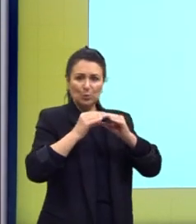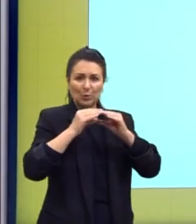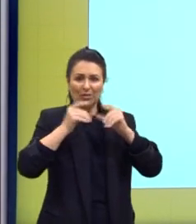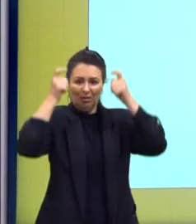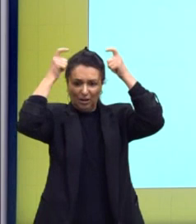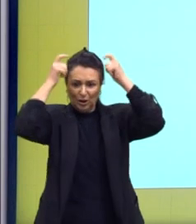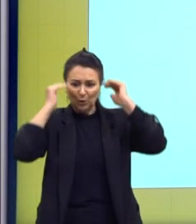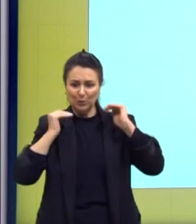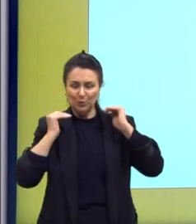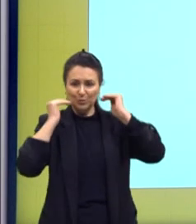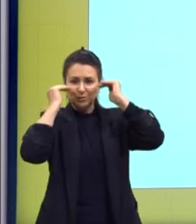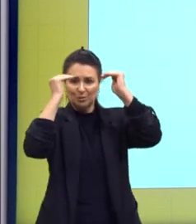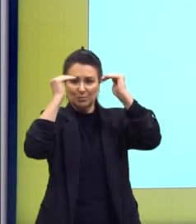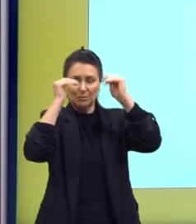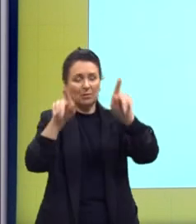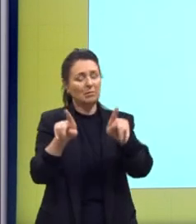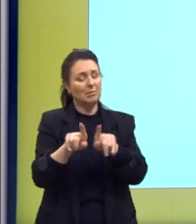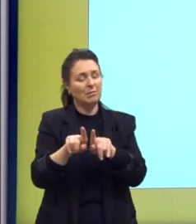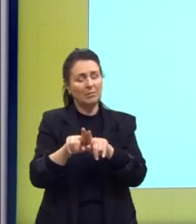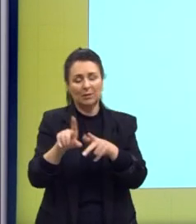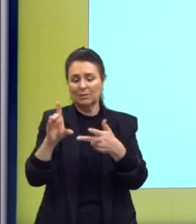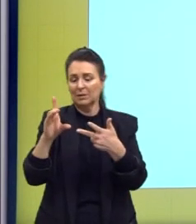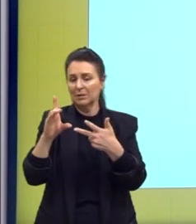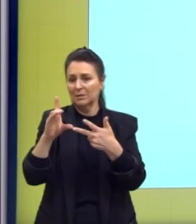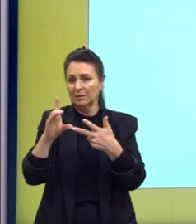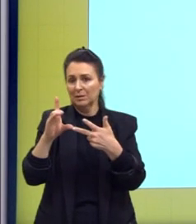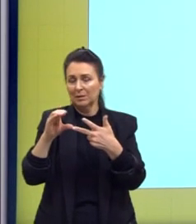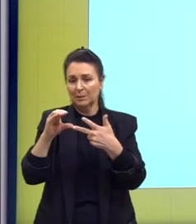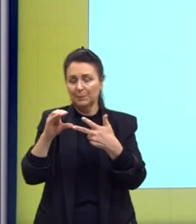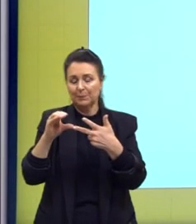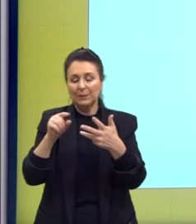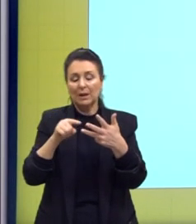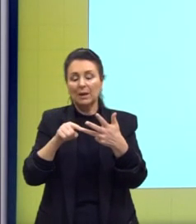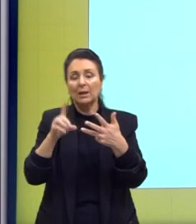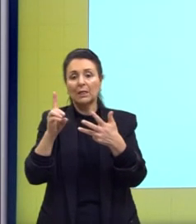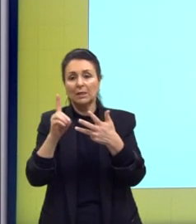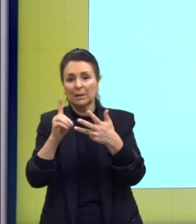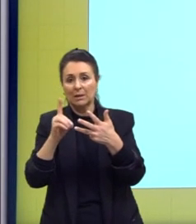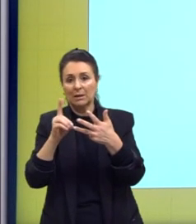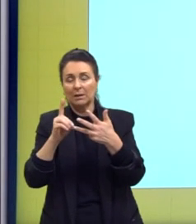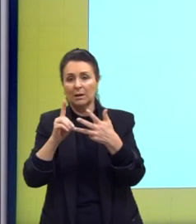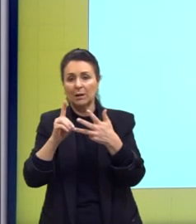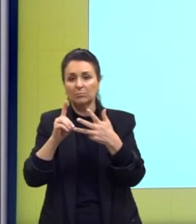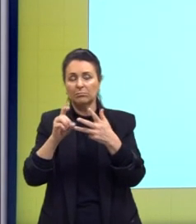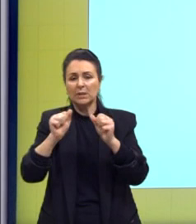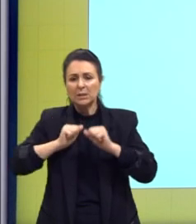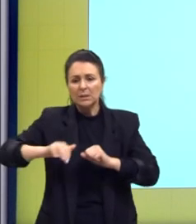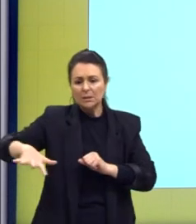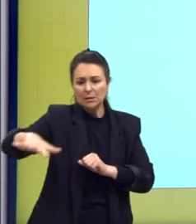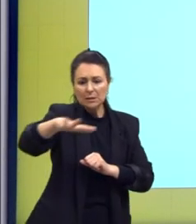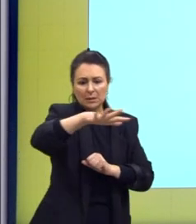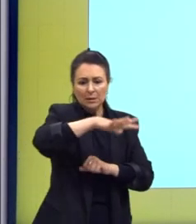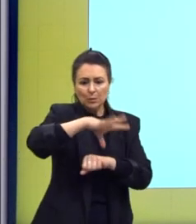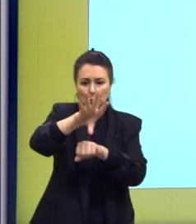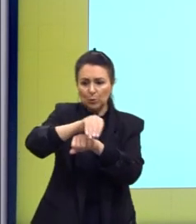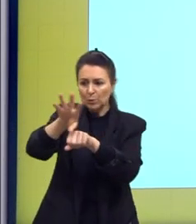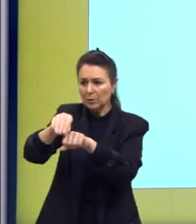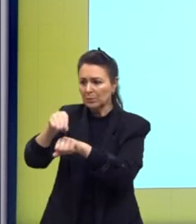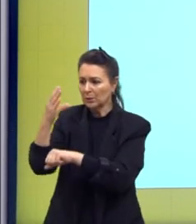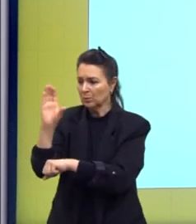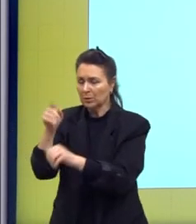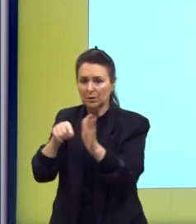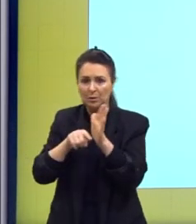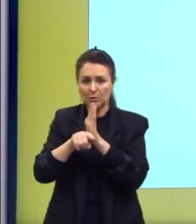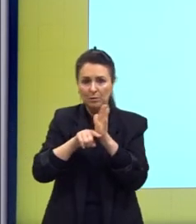Nobres dos aristocratas tão também não é a ser opção de socialização do conhecimento científico